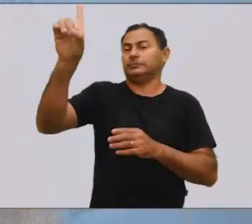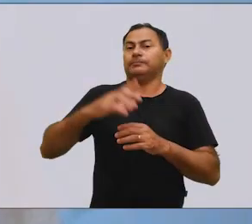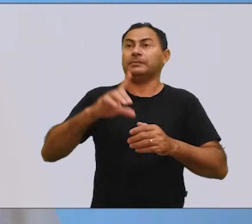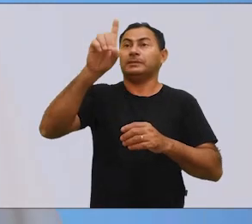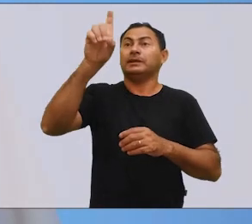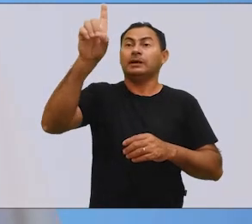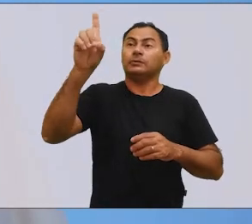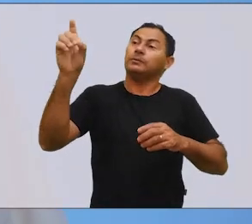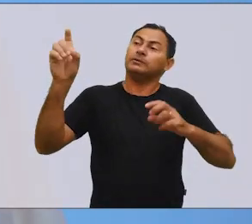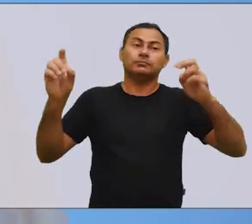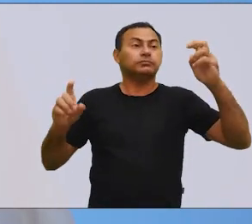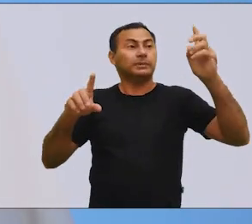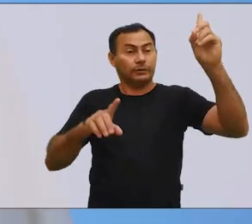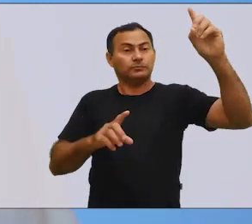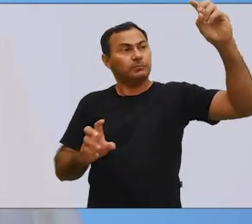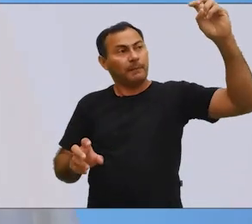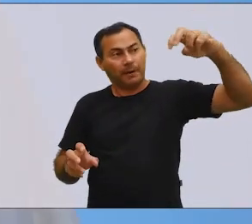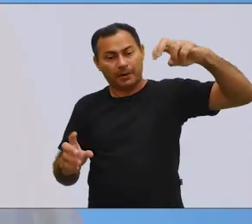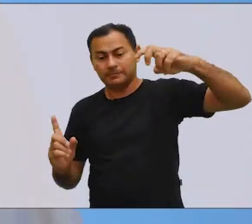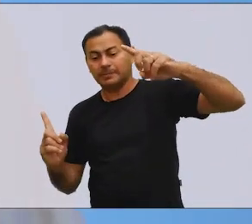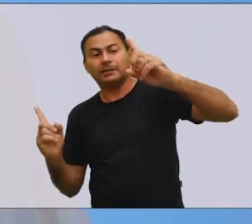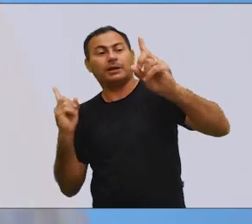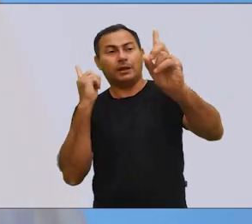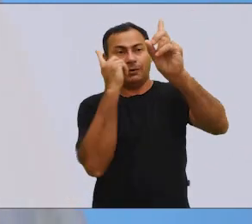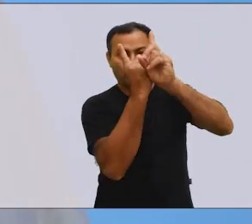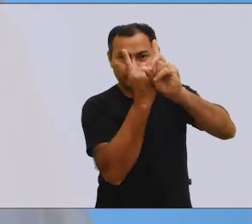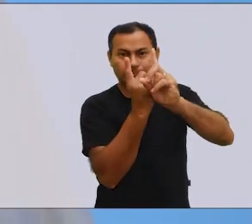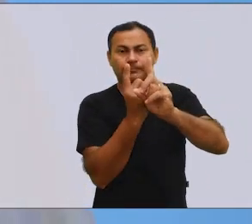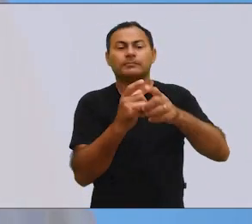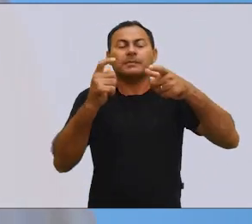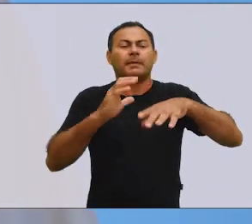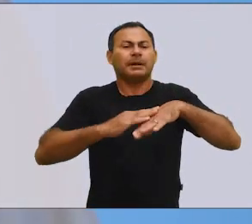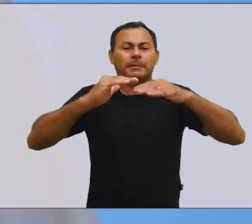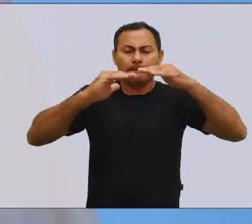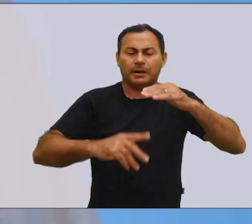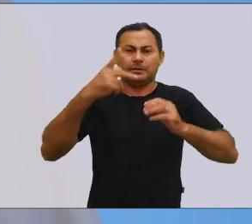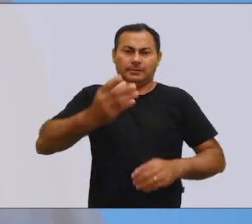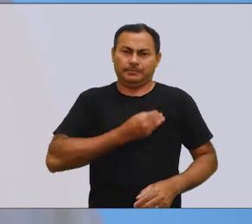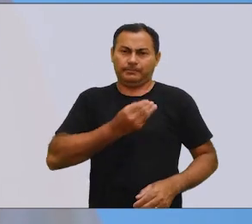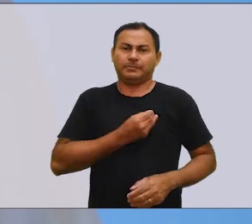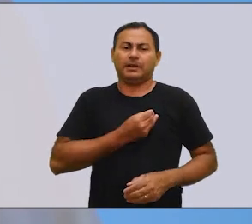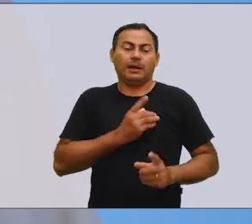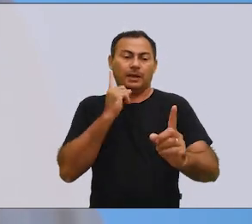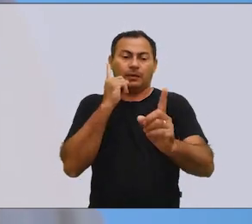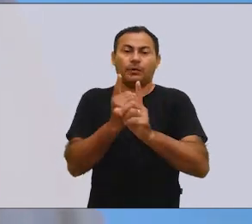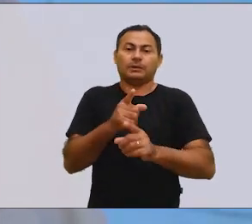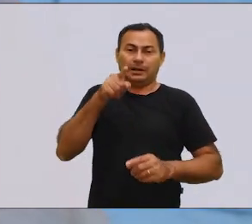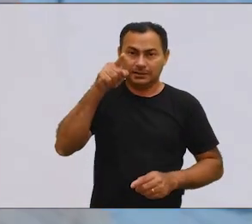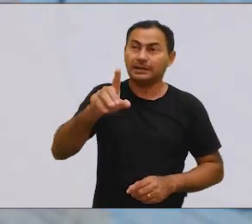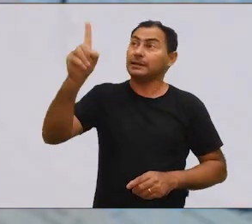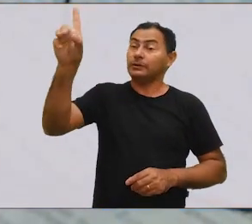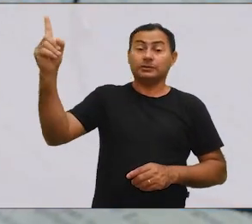Deus. Deus desce até o degrau mais baixo para encontrar você. Ele vai até o ponto mais baixo da sua vida para lhe